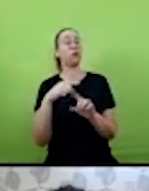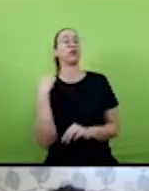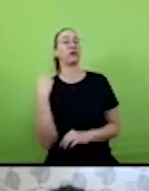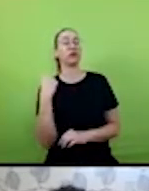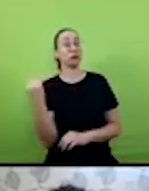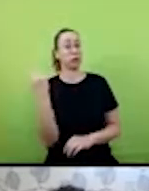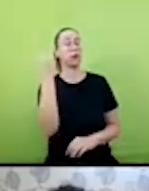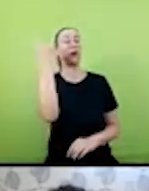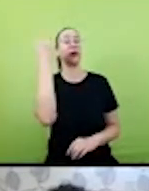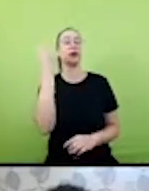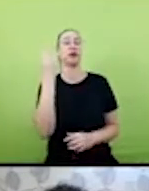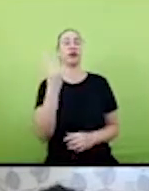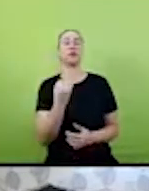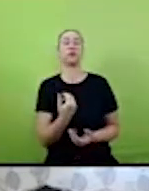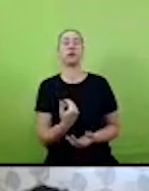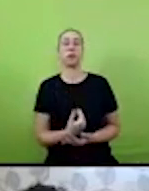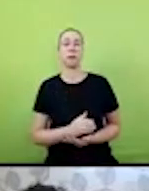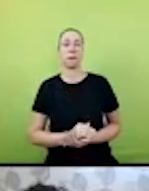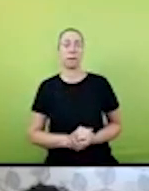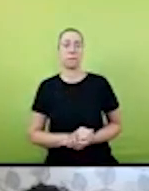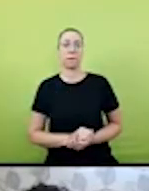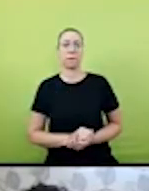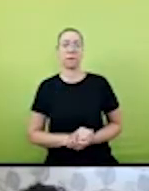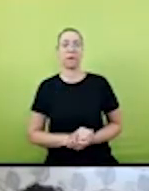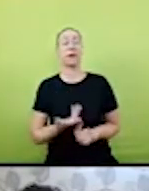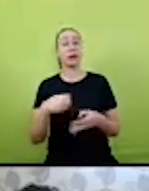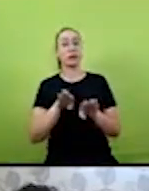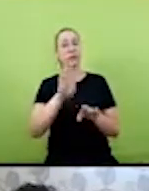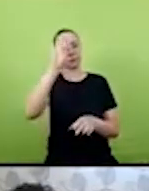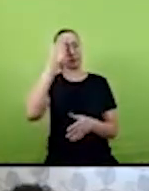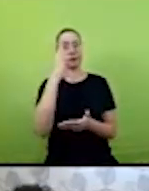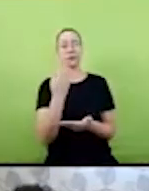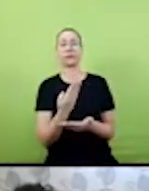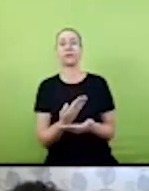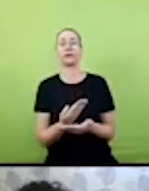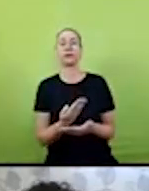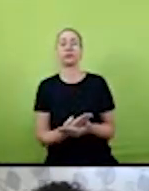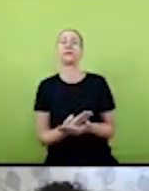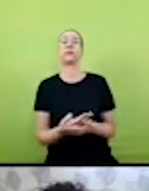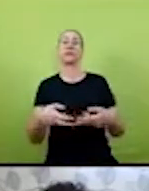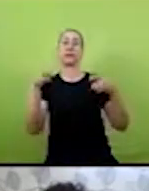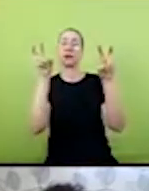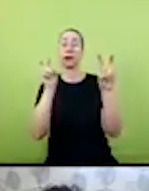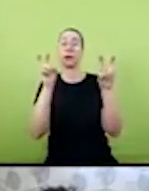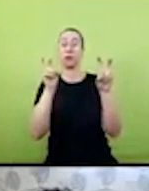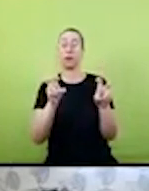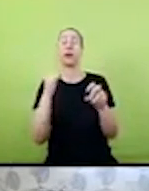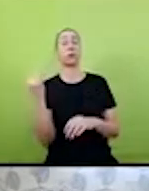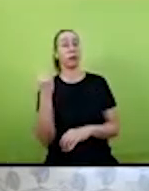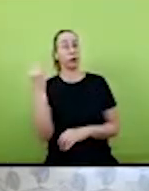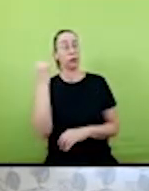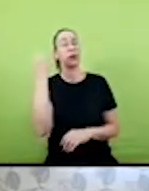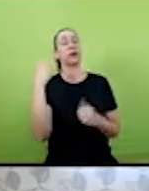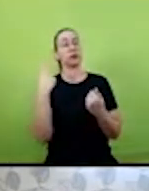acredito que o aumento da visibilidade é um dos fatores aí que a gente deve levar em consideração, né? Então, a Lei